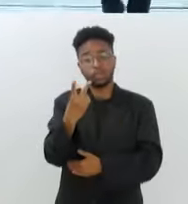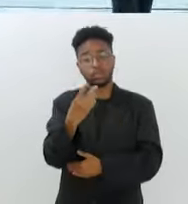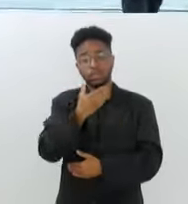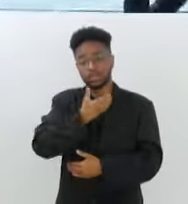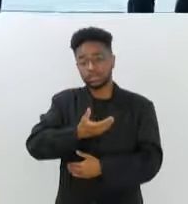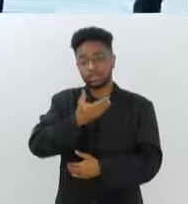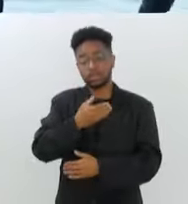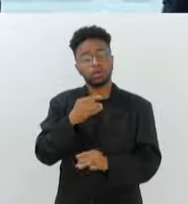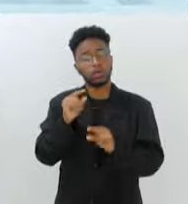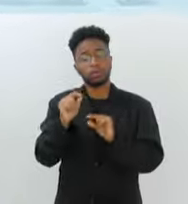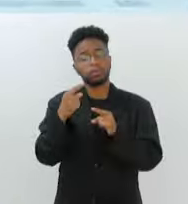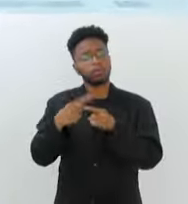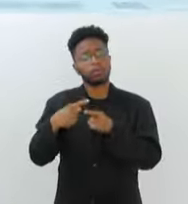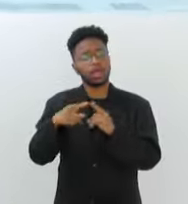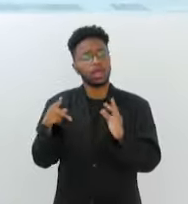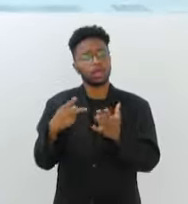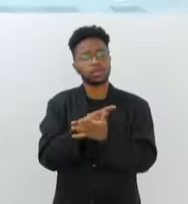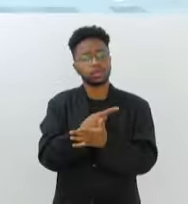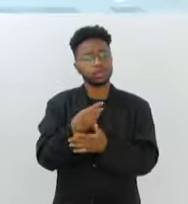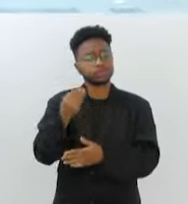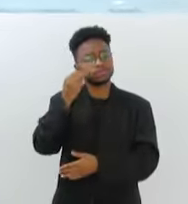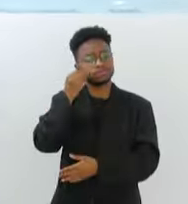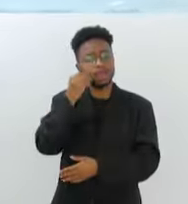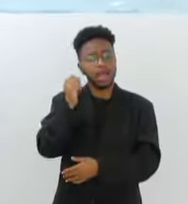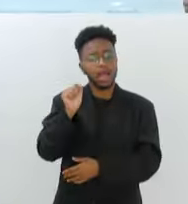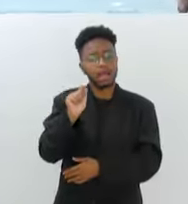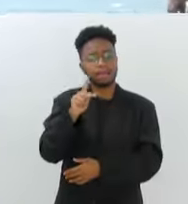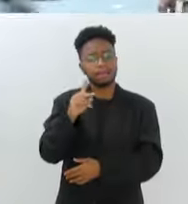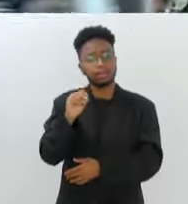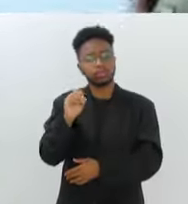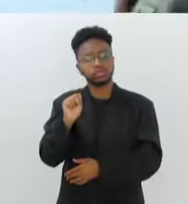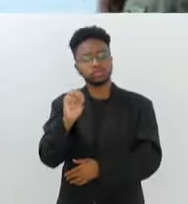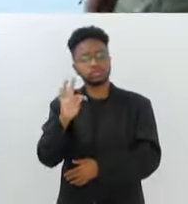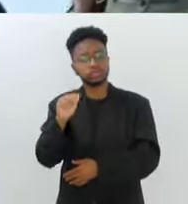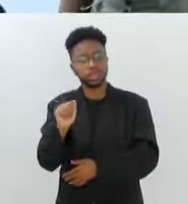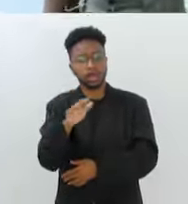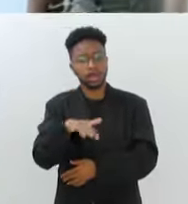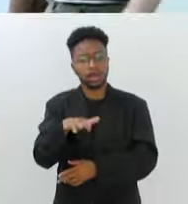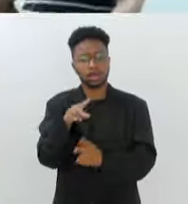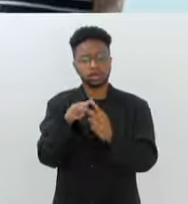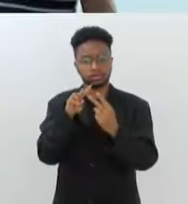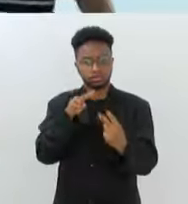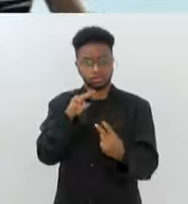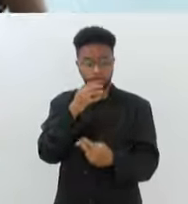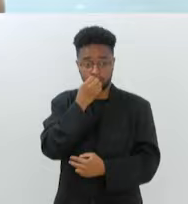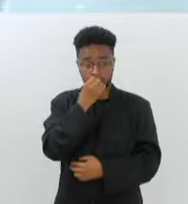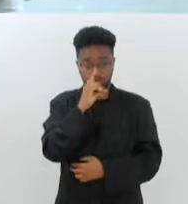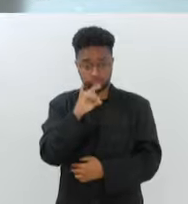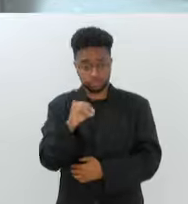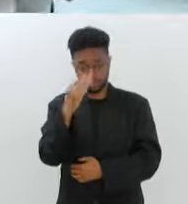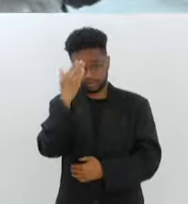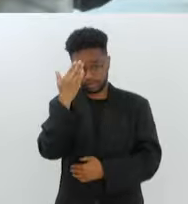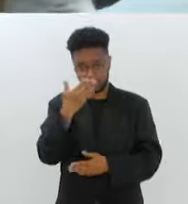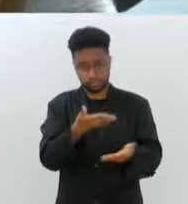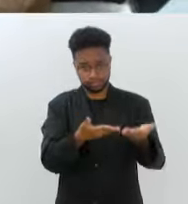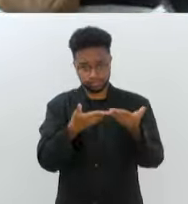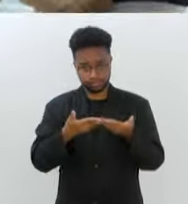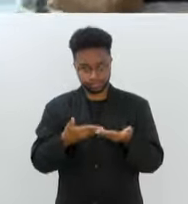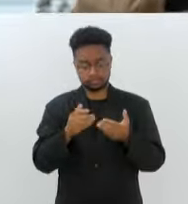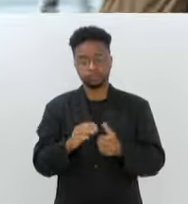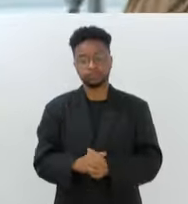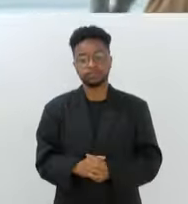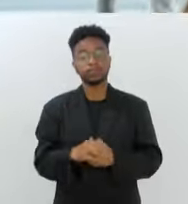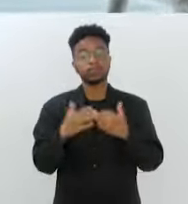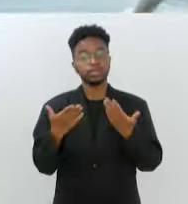do mercado de apostas esportivo e também desses jogos online? Bom dia. Bom dia, obrigado pelo convite, Paulo. Esse fenômeno ele vem